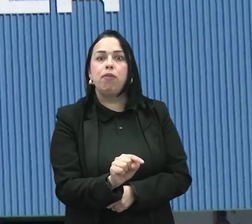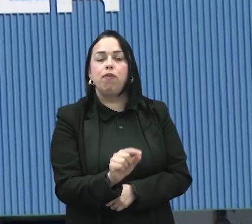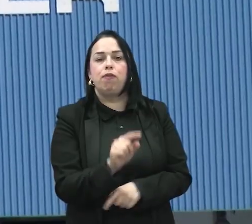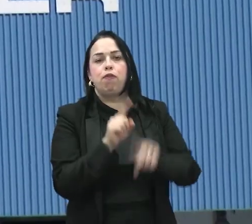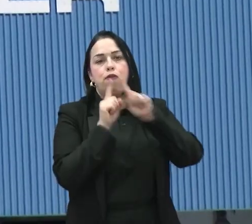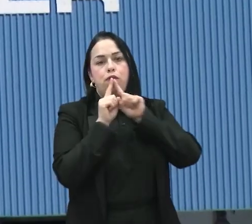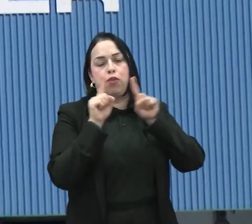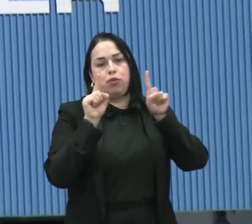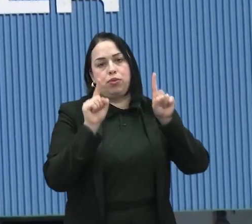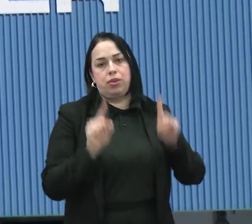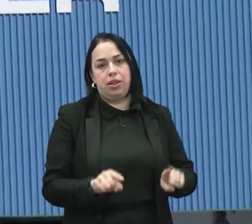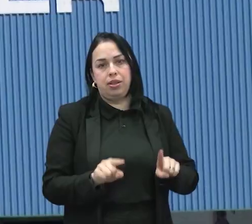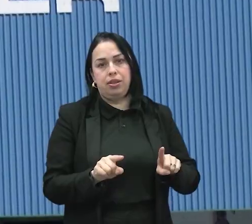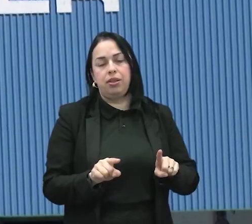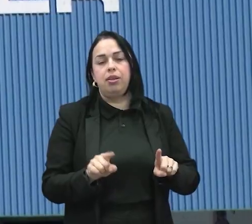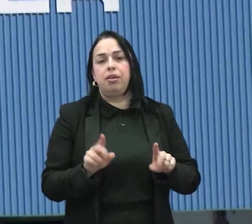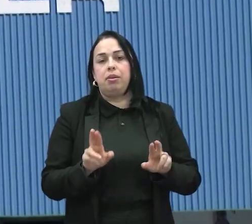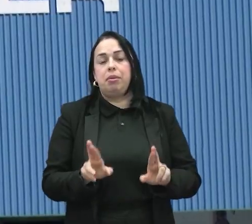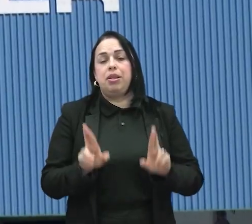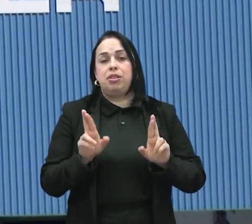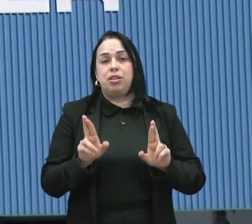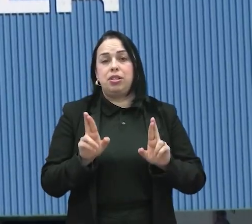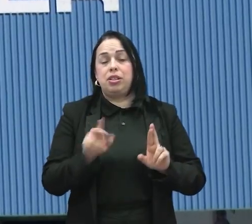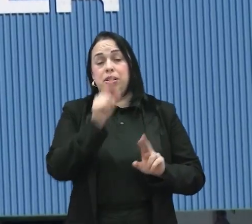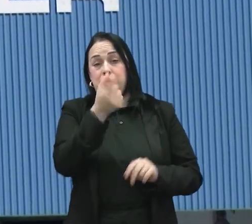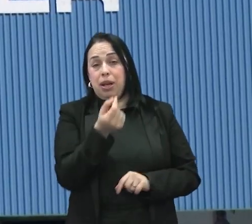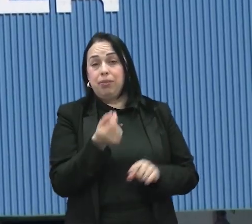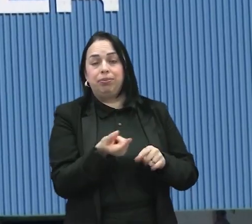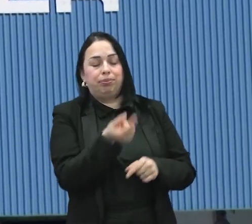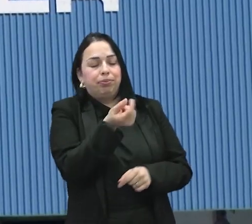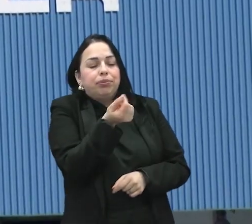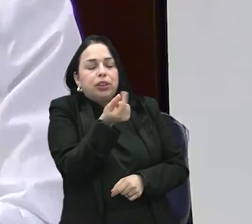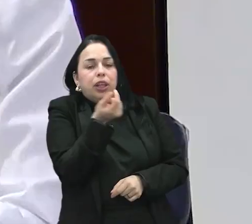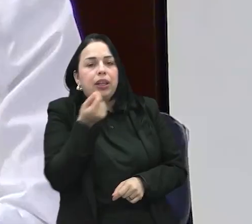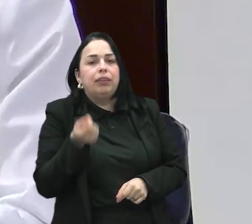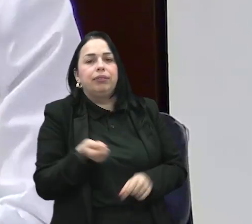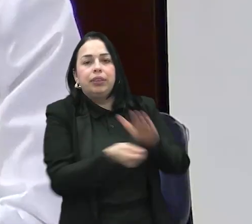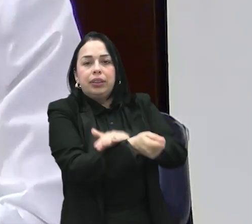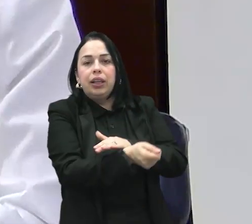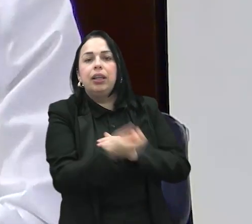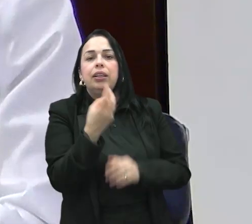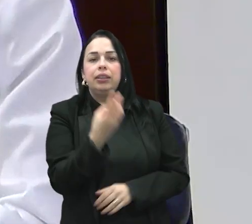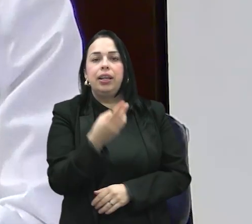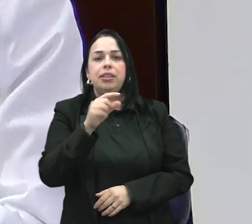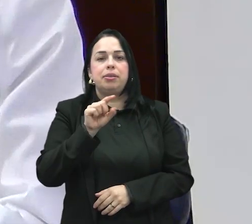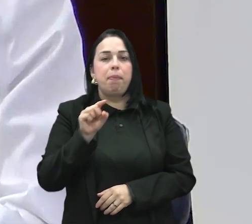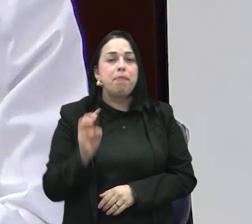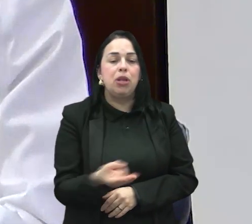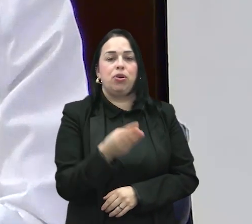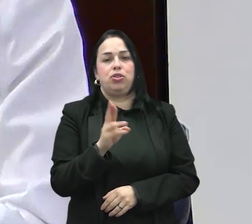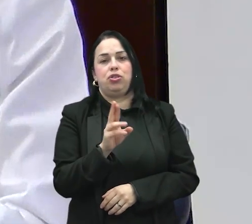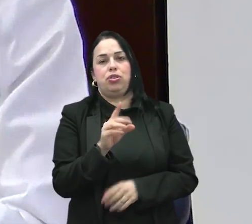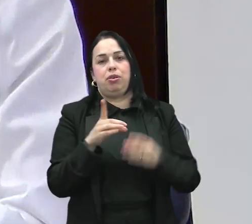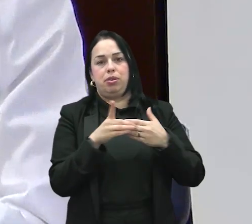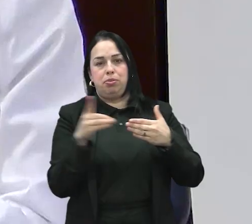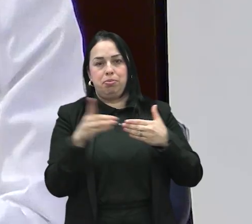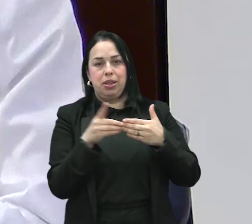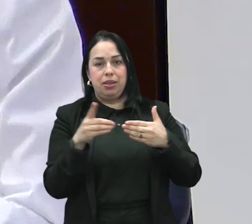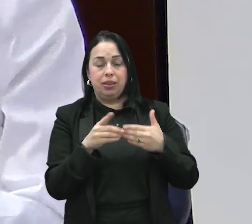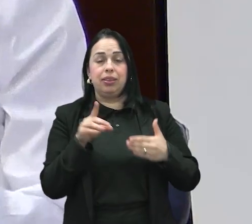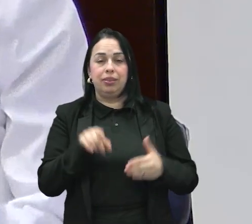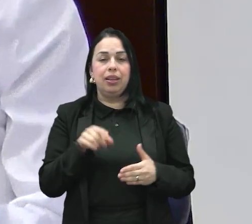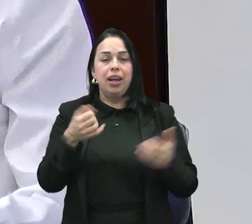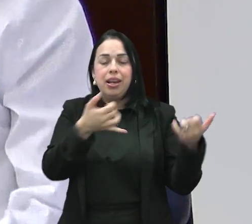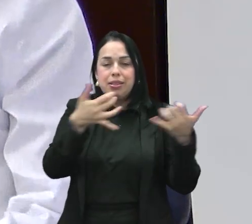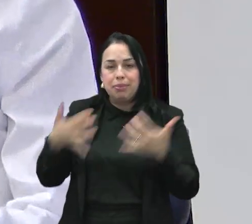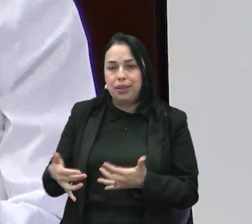funcionários. O ativo estimado é superior a 3 bilhões de dólares. Em coletiva, o CEO da Embraer comentou que as tarifas